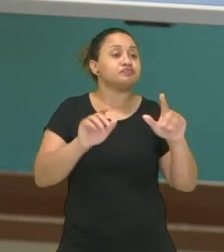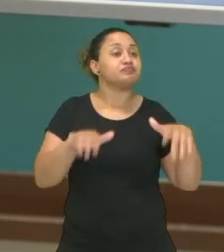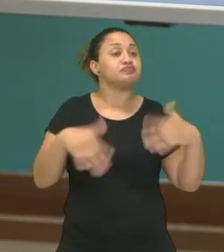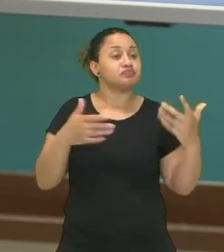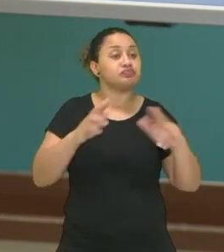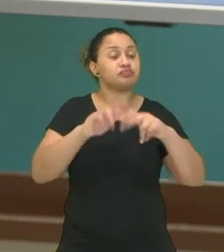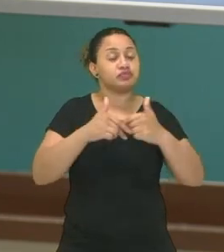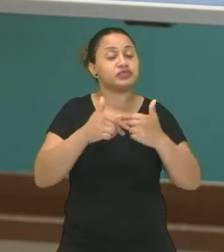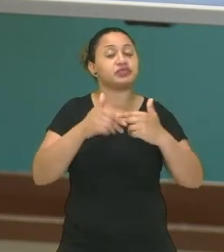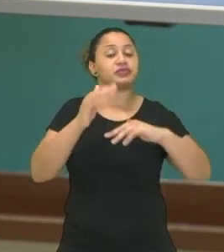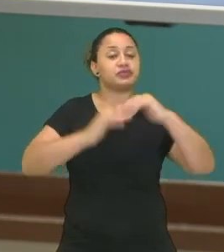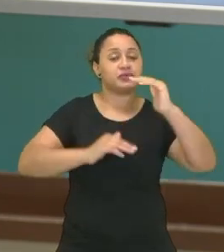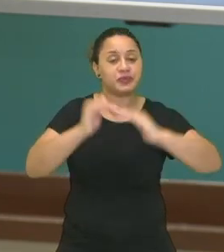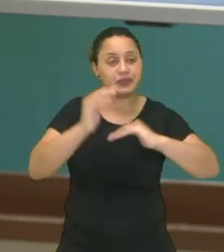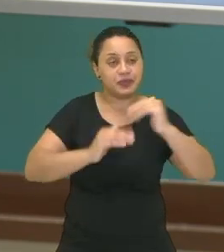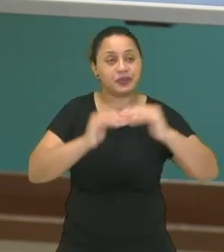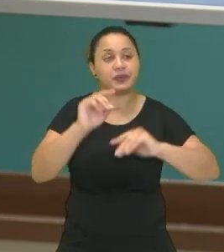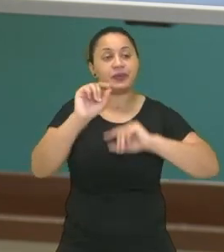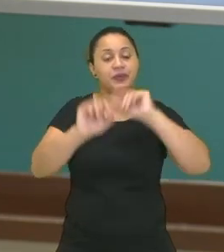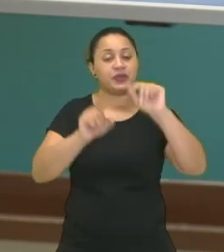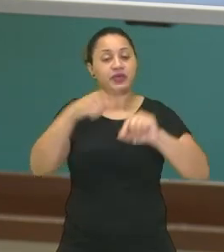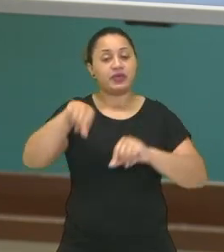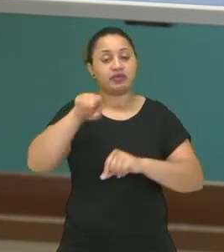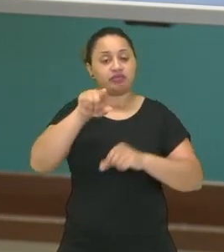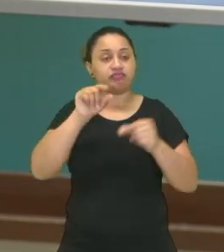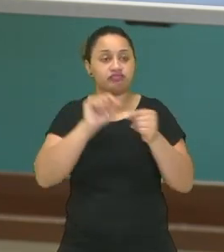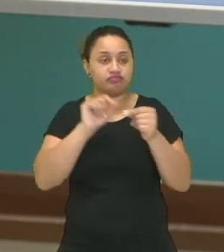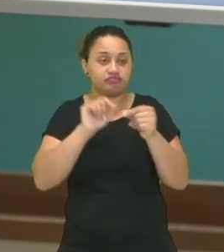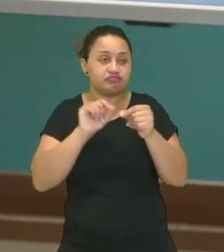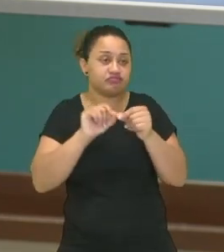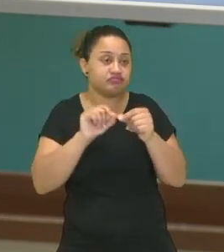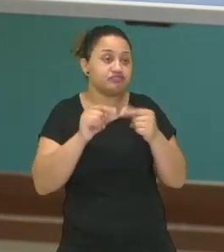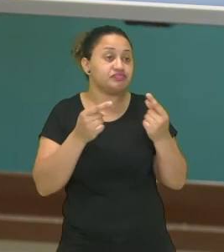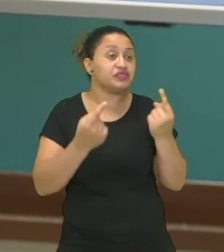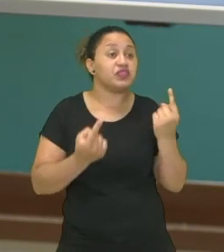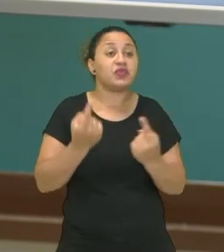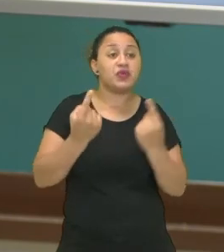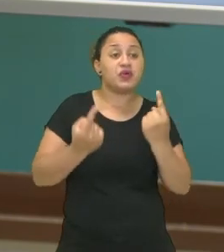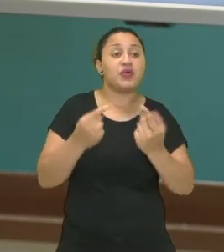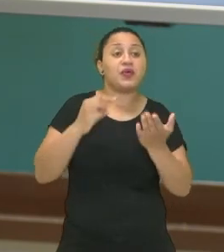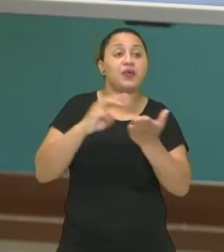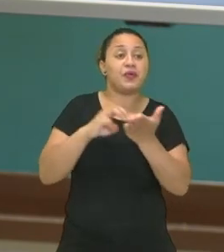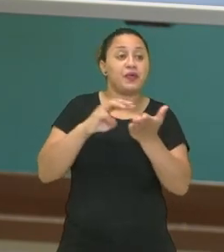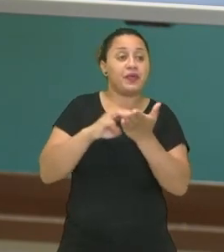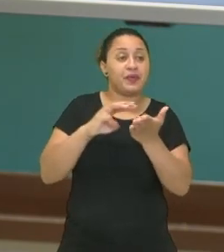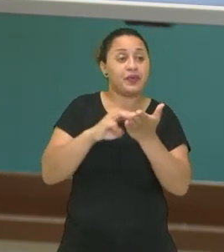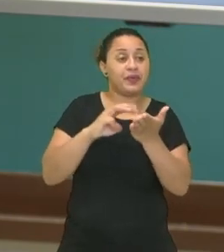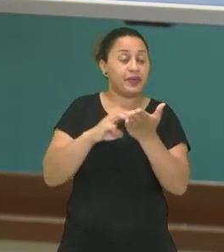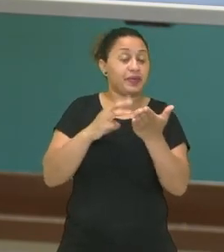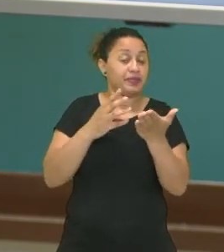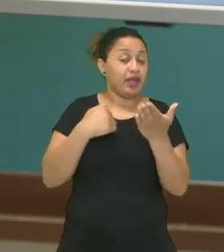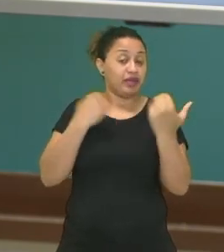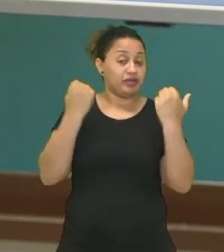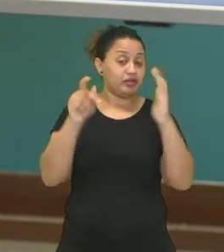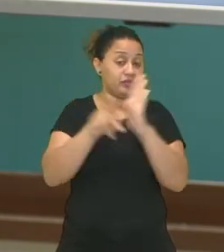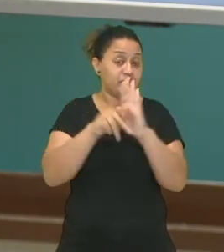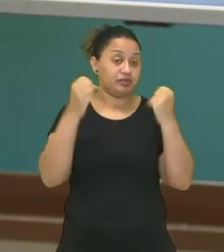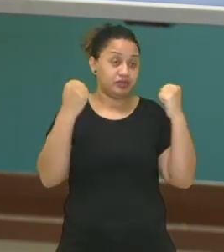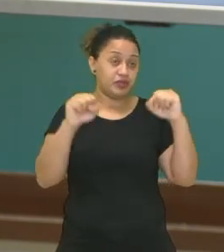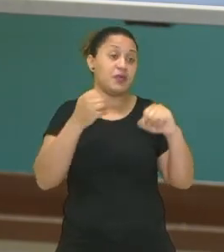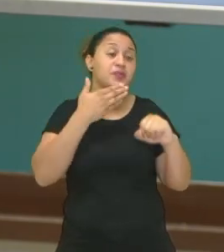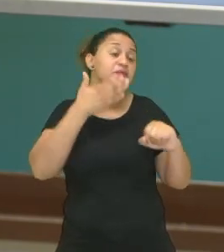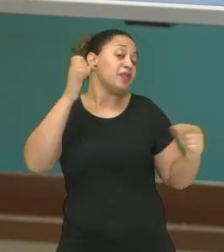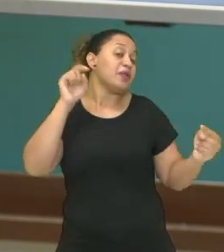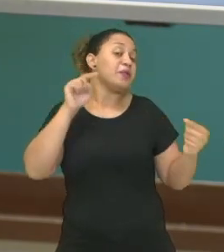em relação às atividades que você realiza, qual método ginástico melhor